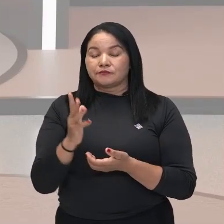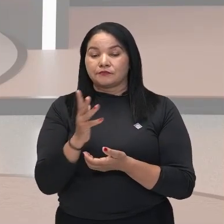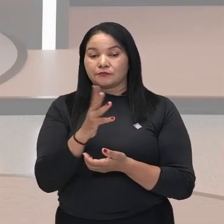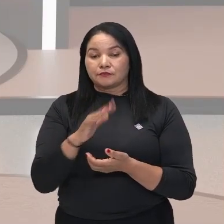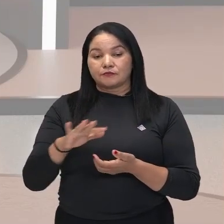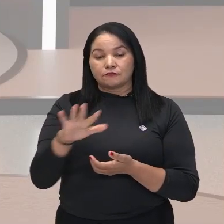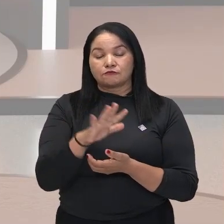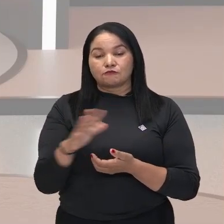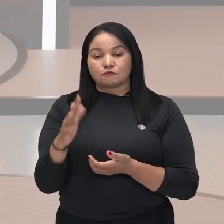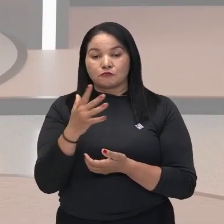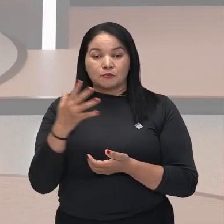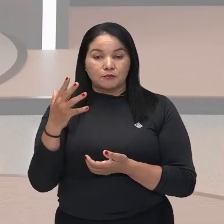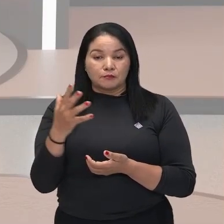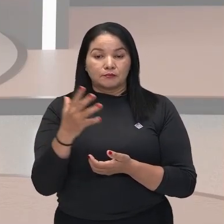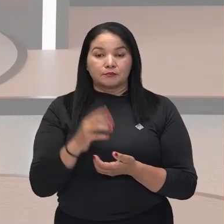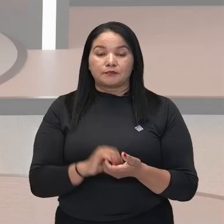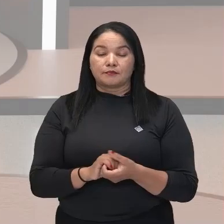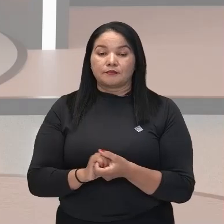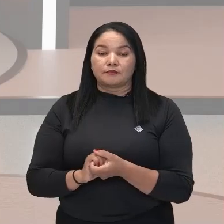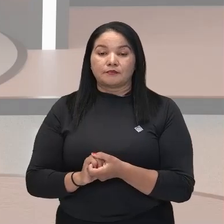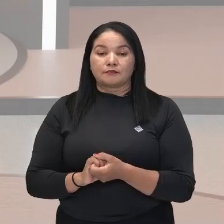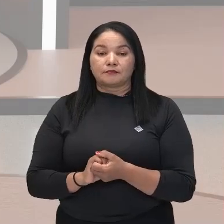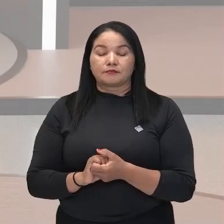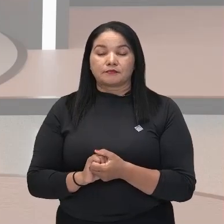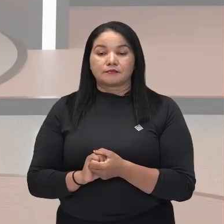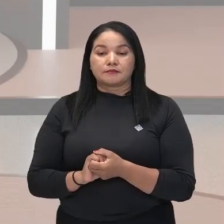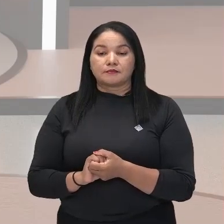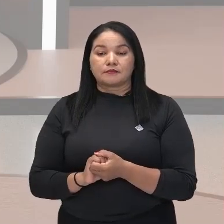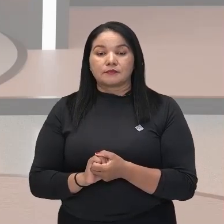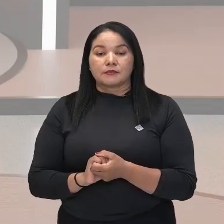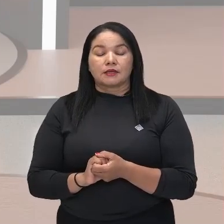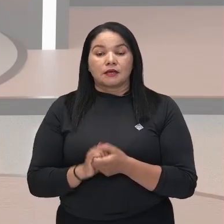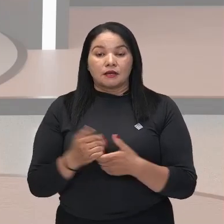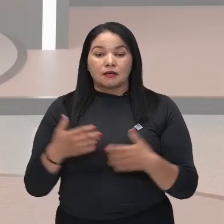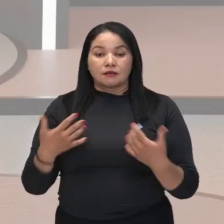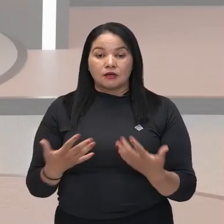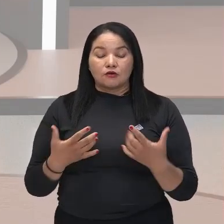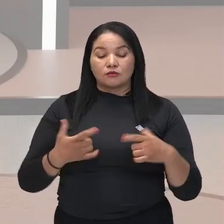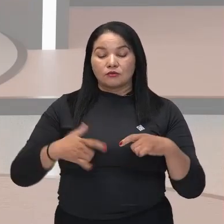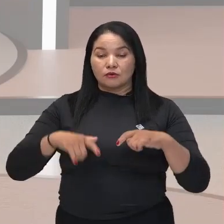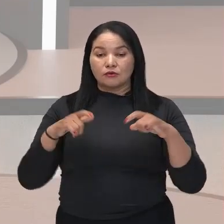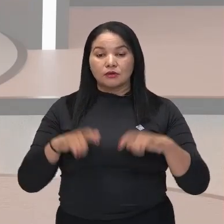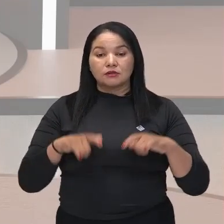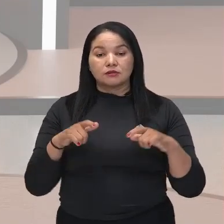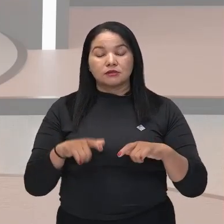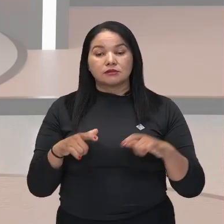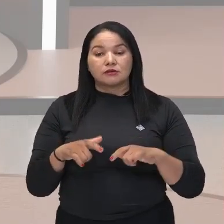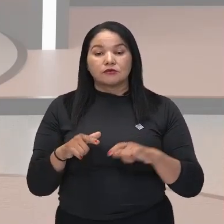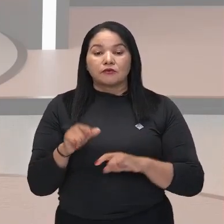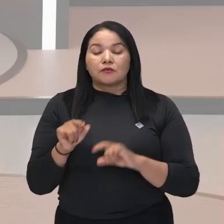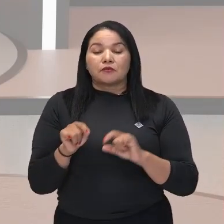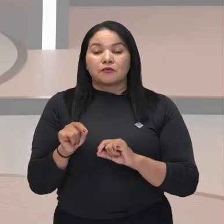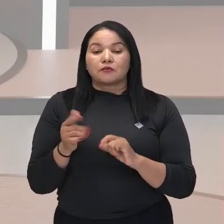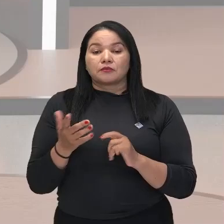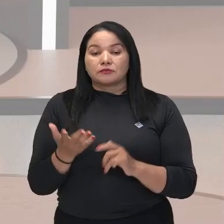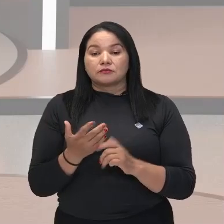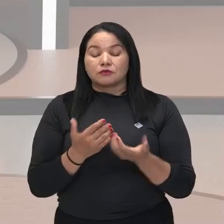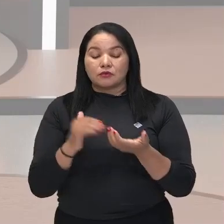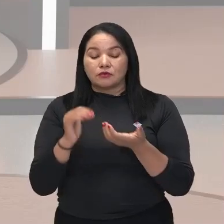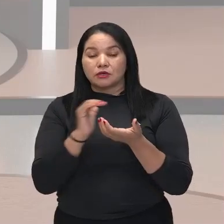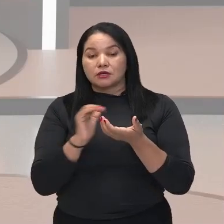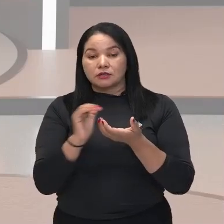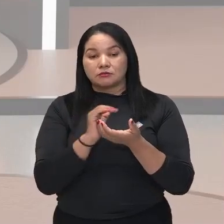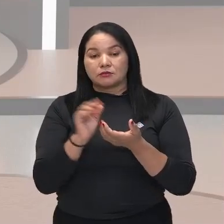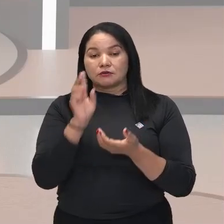muito a atenção, tá? Então, a sua localização, onde que a gente pode localizar aí o Oriente Médio?